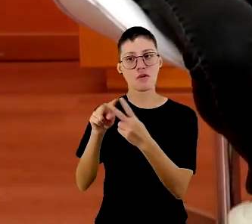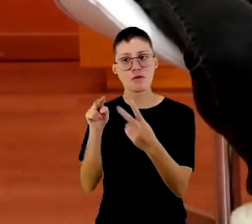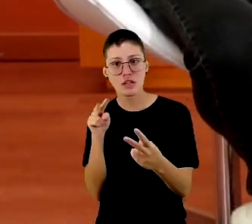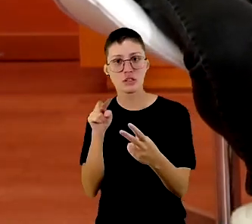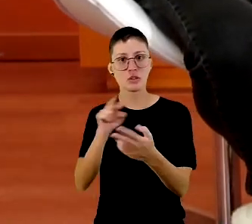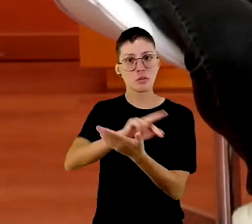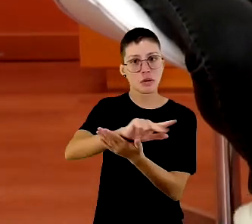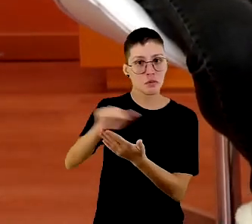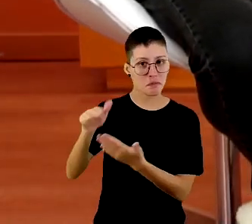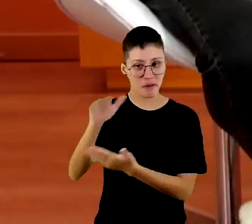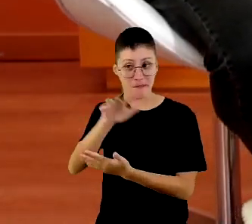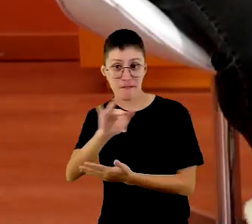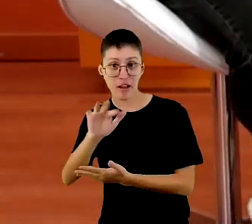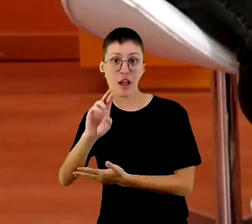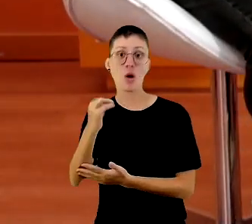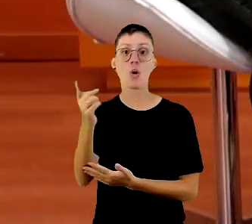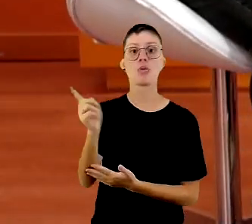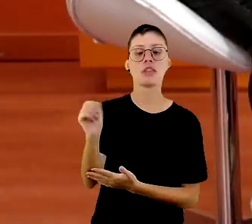Só...